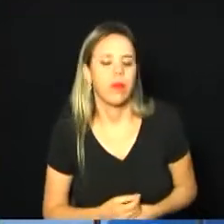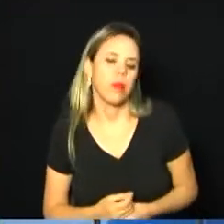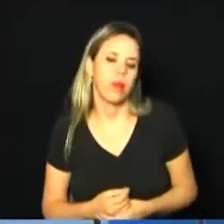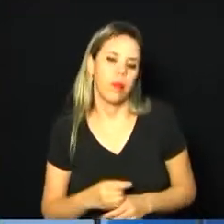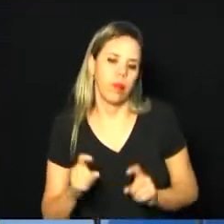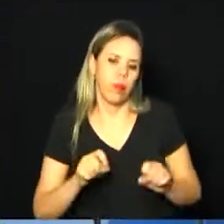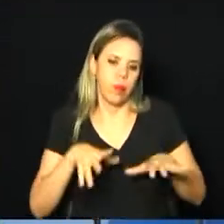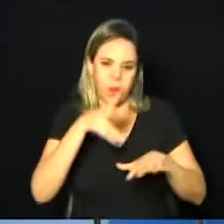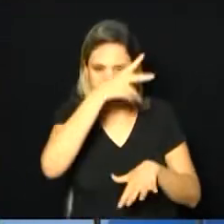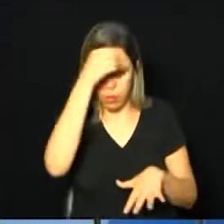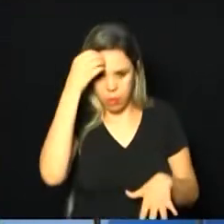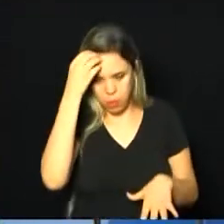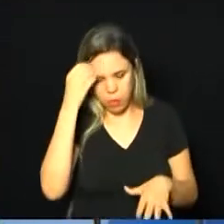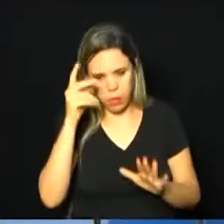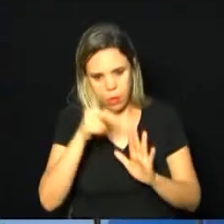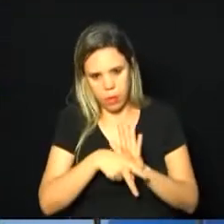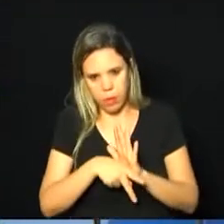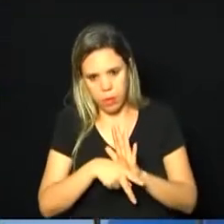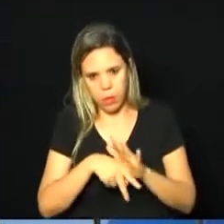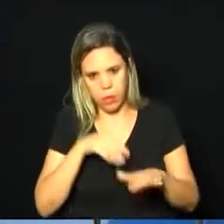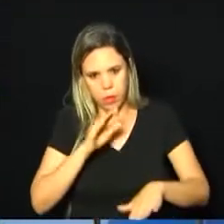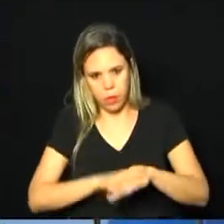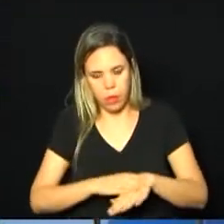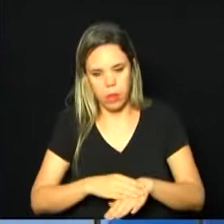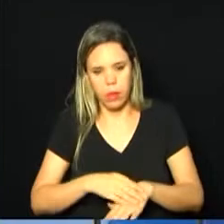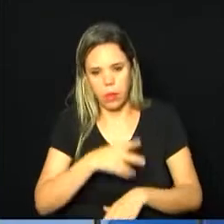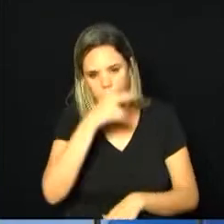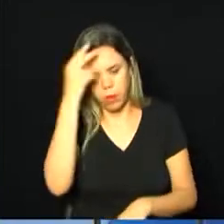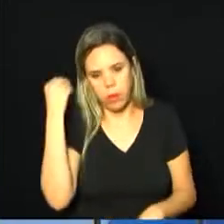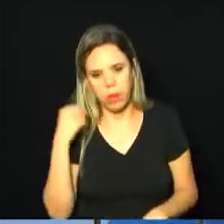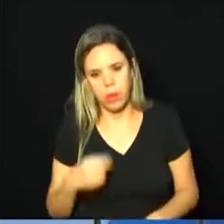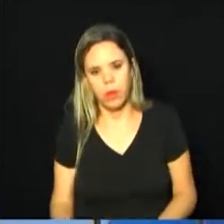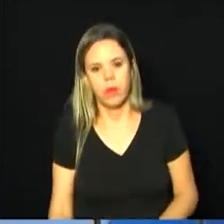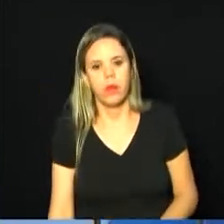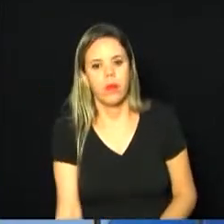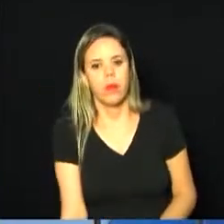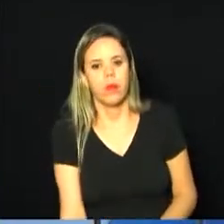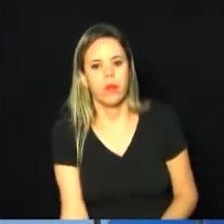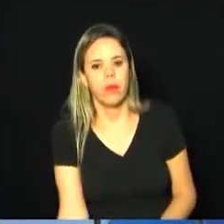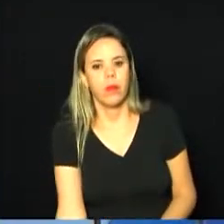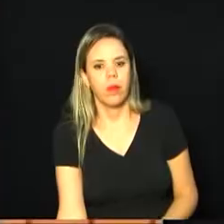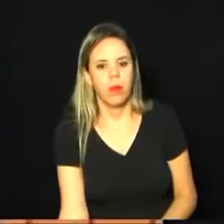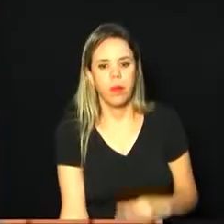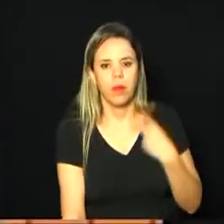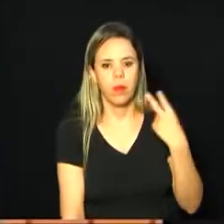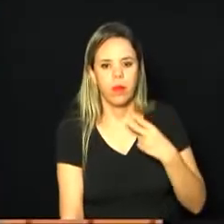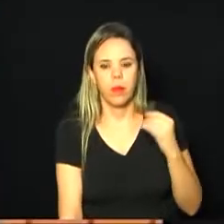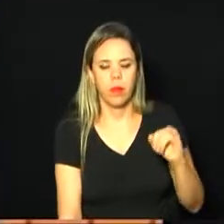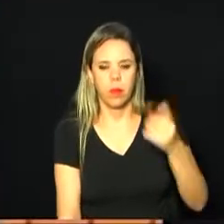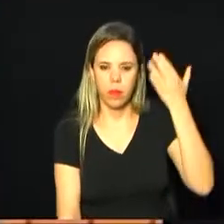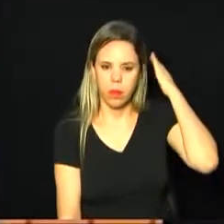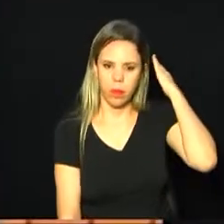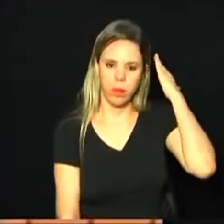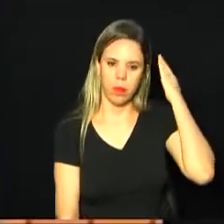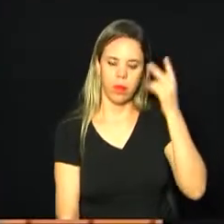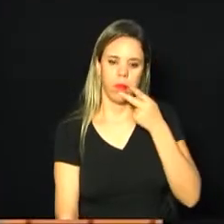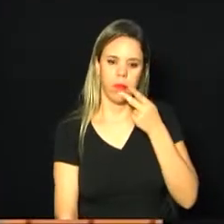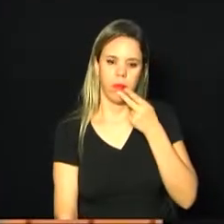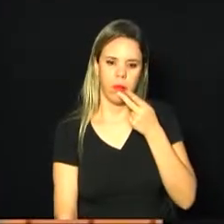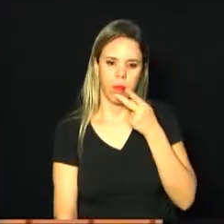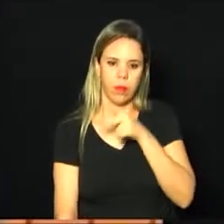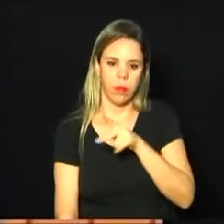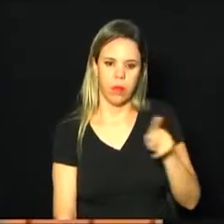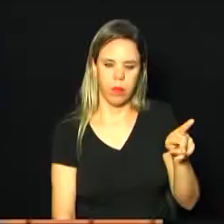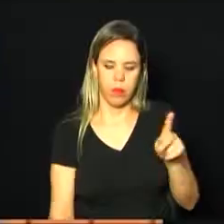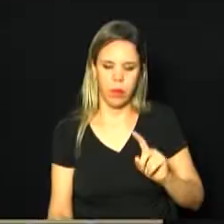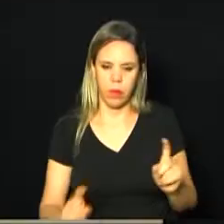pública para debater um projeto de autoria do executivo acompanha o vereador Jucelino da barbarense foi quem